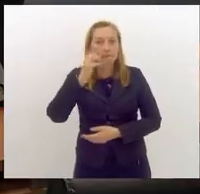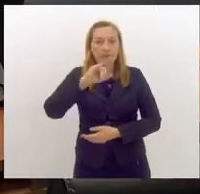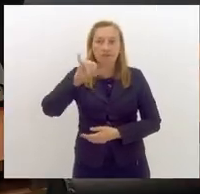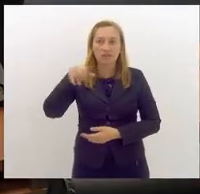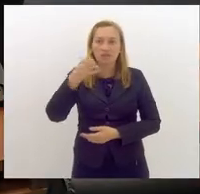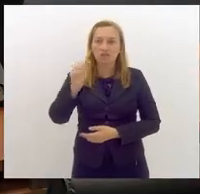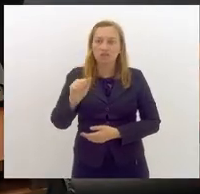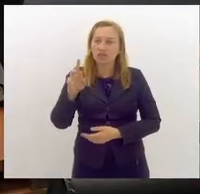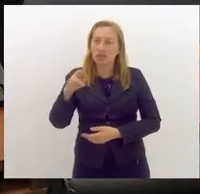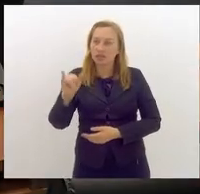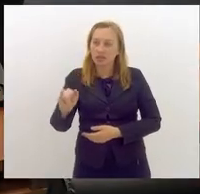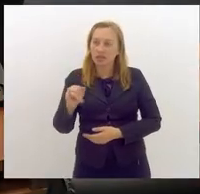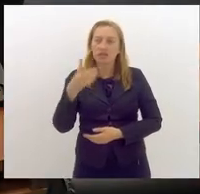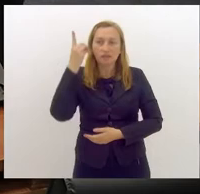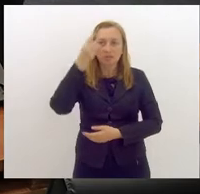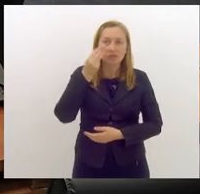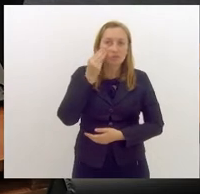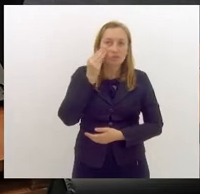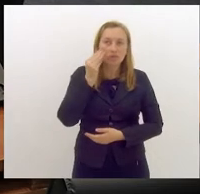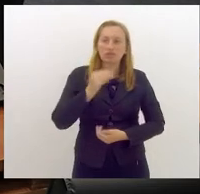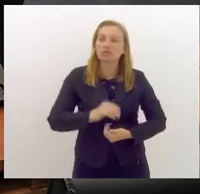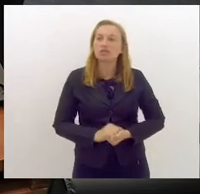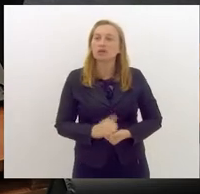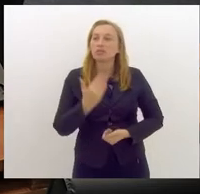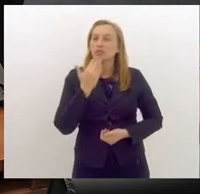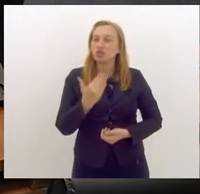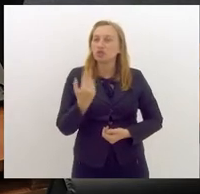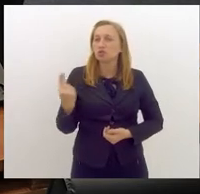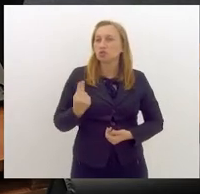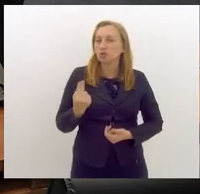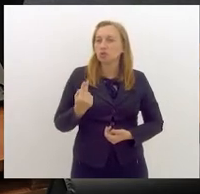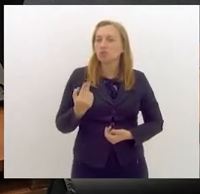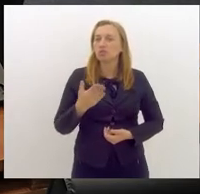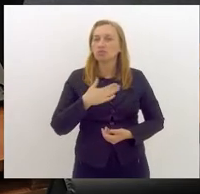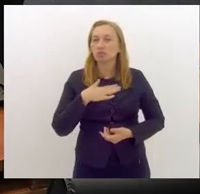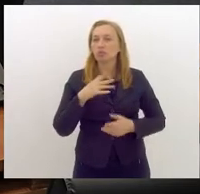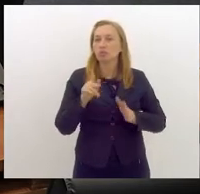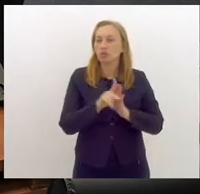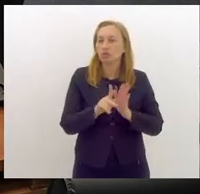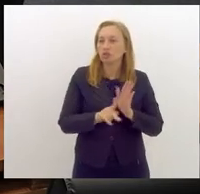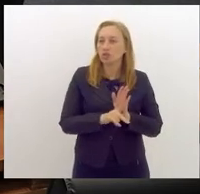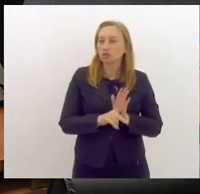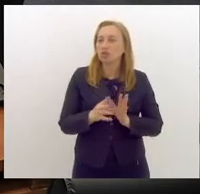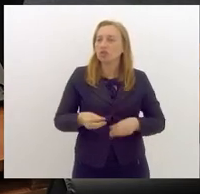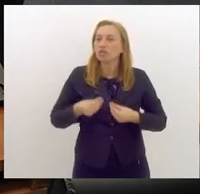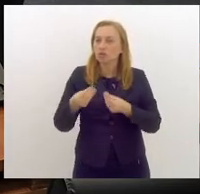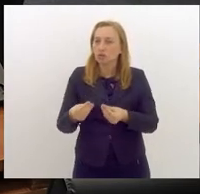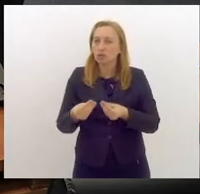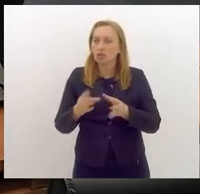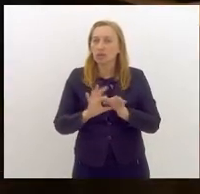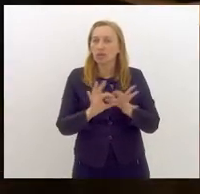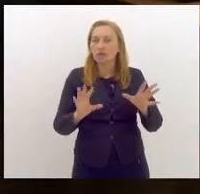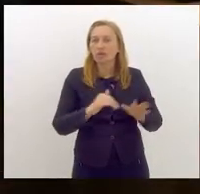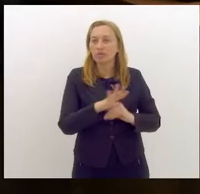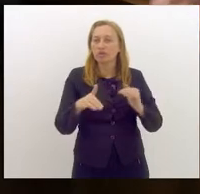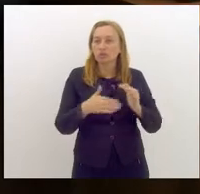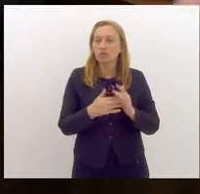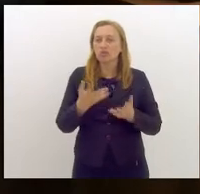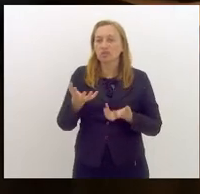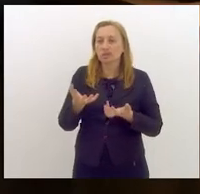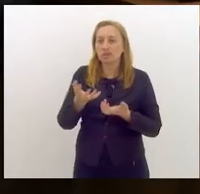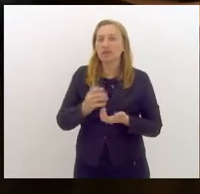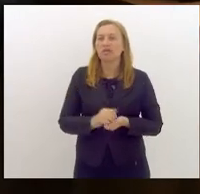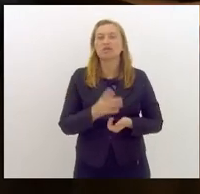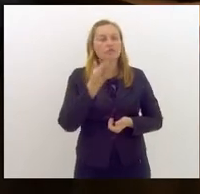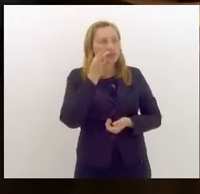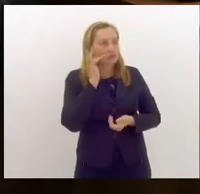é deputada Mônica Francisco tinha um pedido para autoria nesse meu projeto eu conselho e a autoria para quem quiser